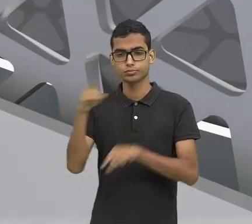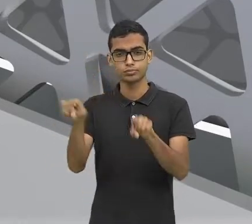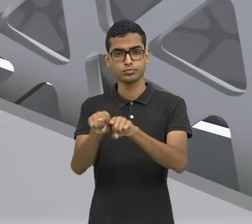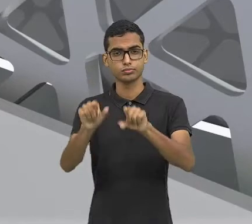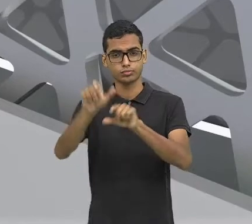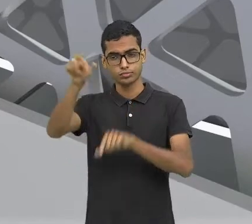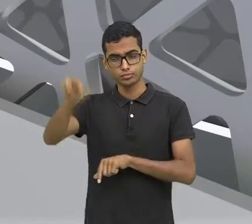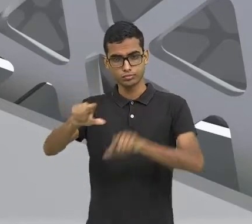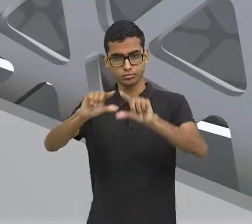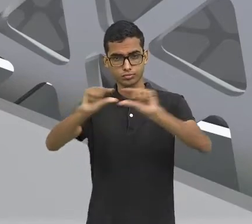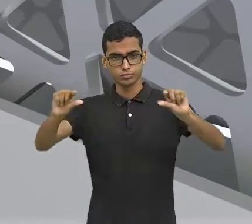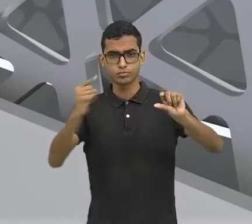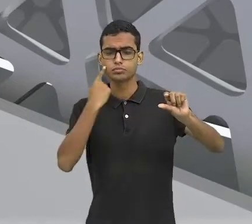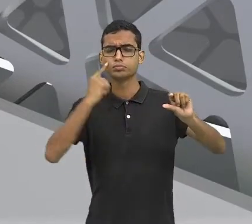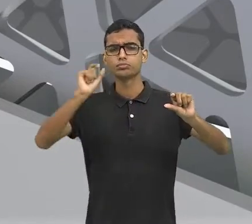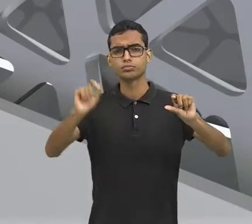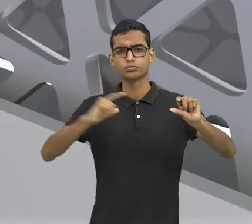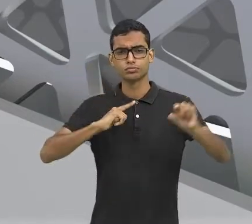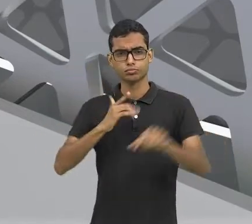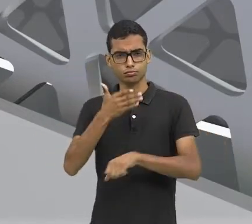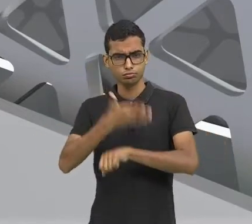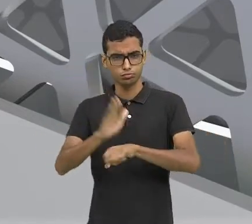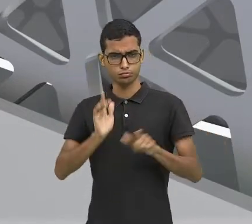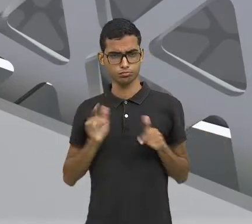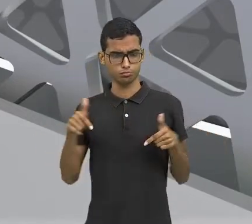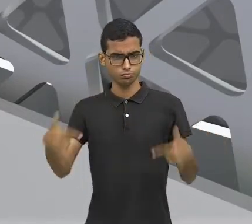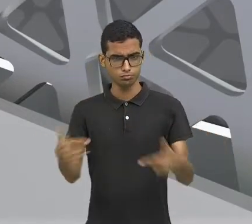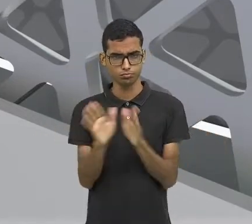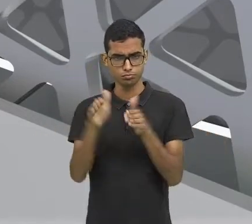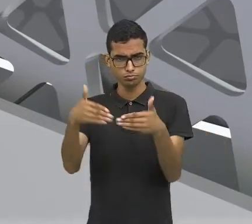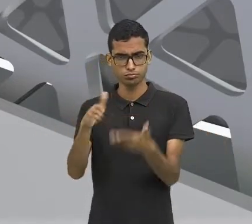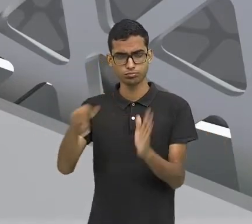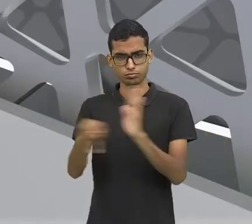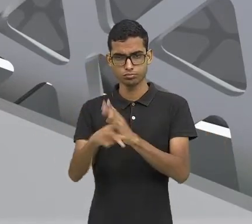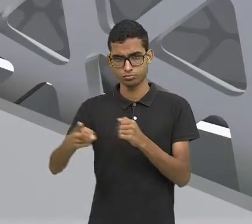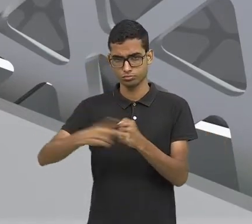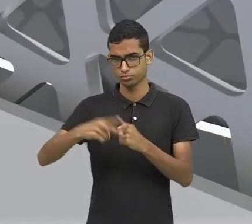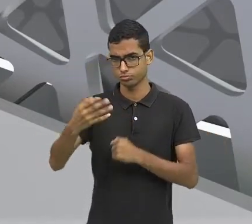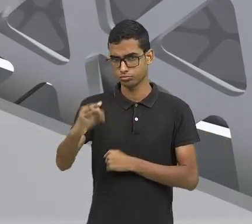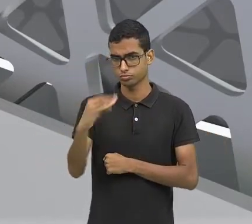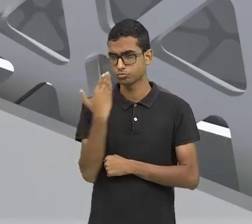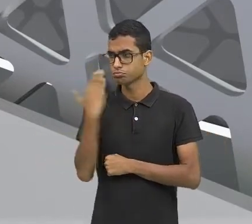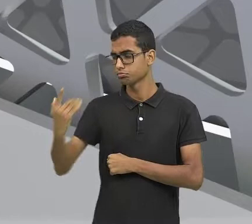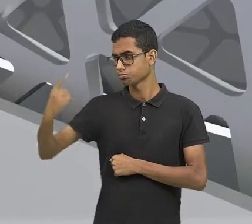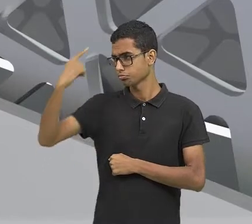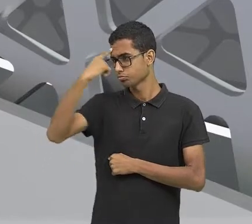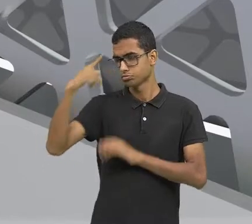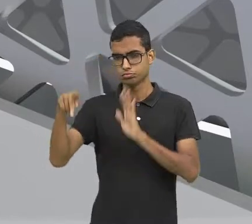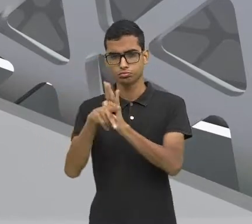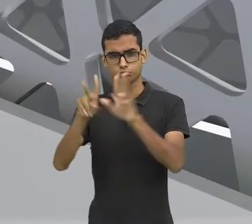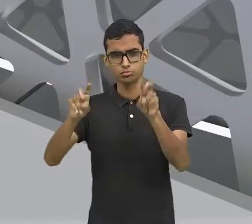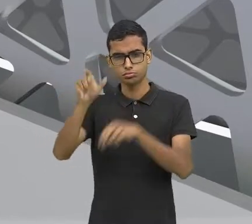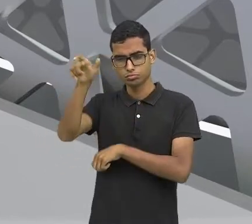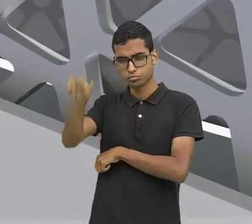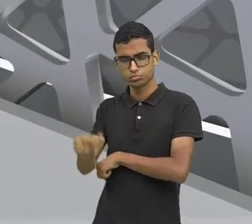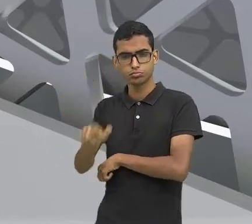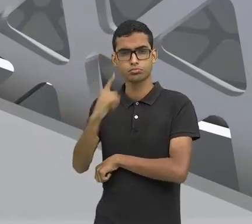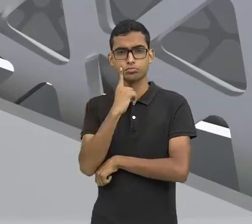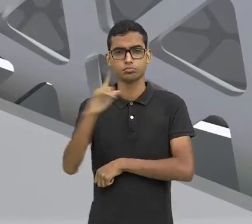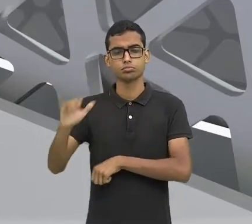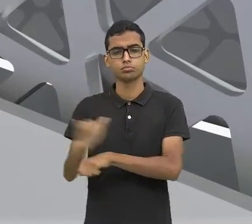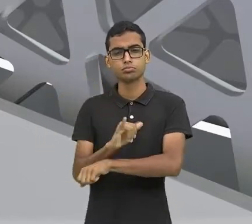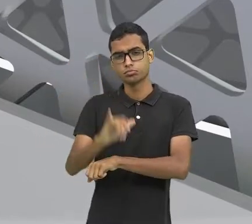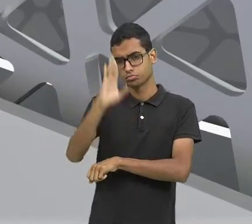oração, nós podemos dizer que é aquele que exerce a ação expressa pelo verbo. Então, quando a gente pensa em sujeito, uma das formas